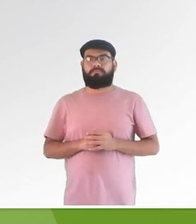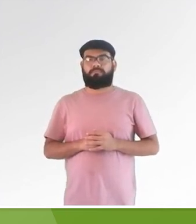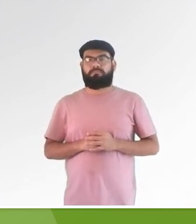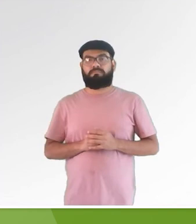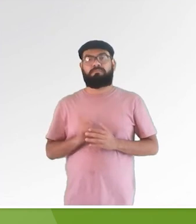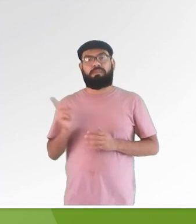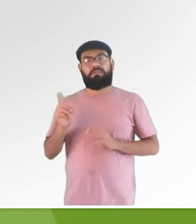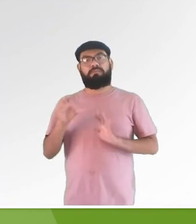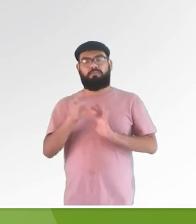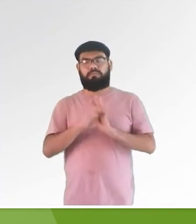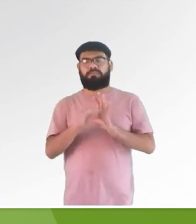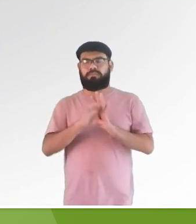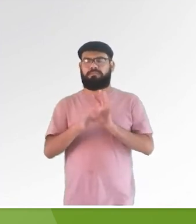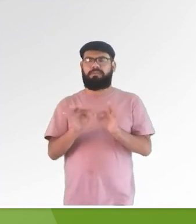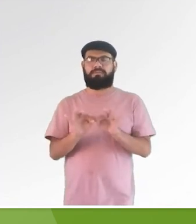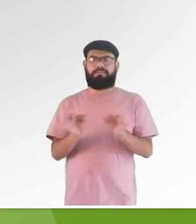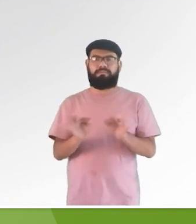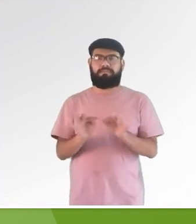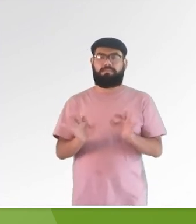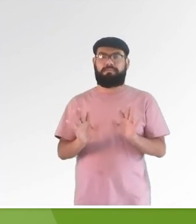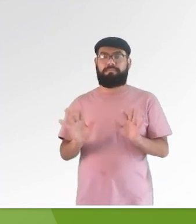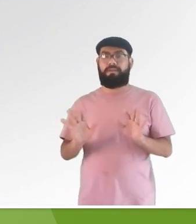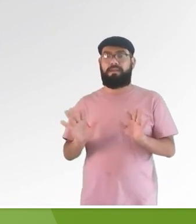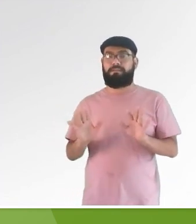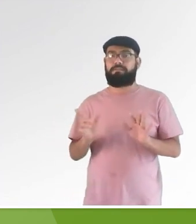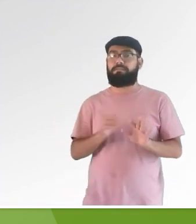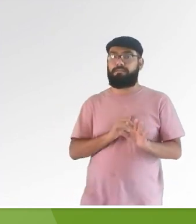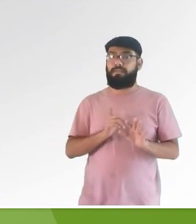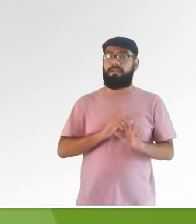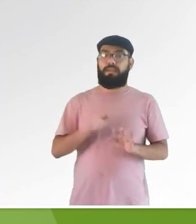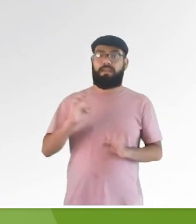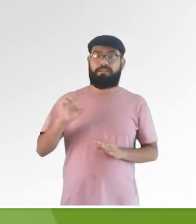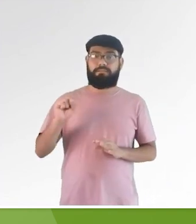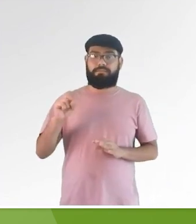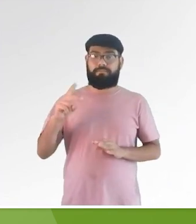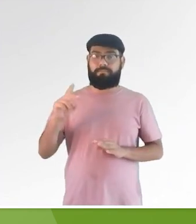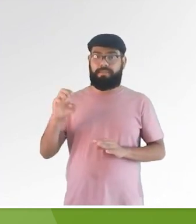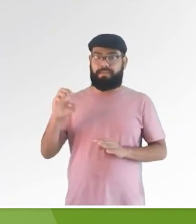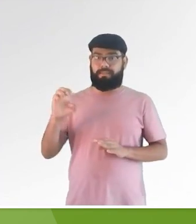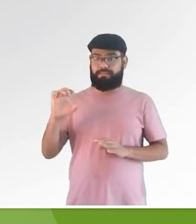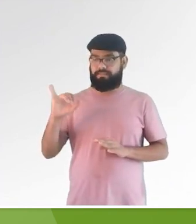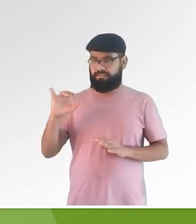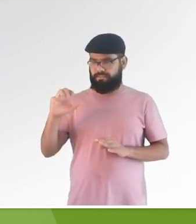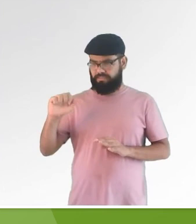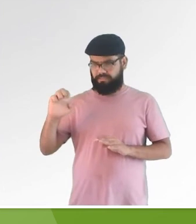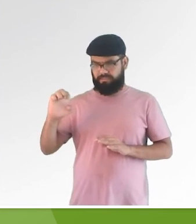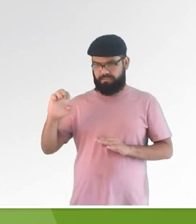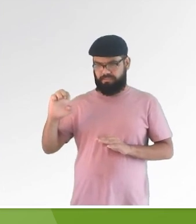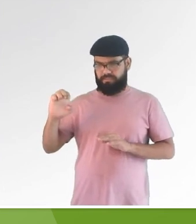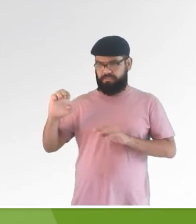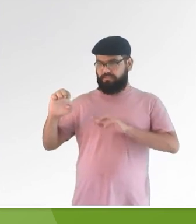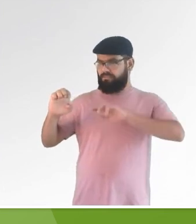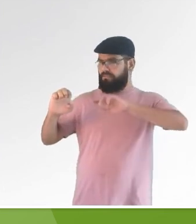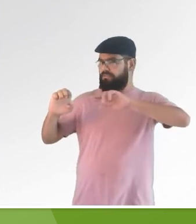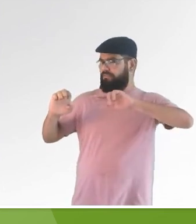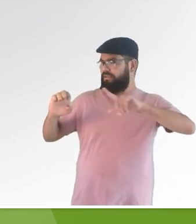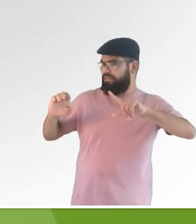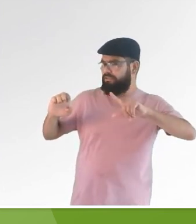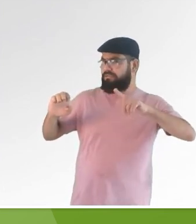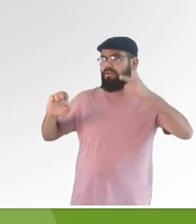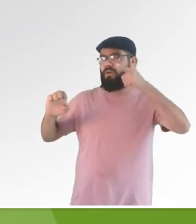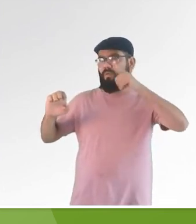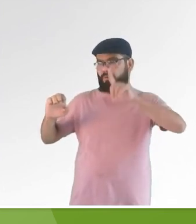mais simples. Porém, existem espécies que não são da mesma, consideradas da mesma espécie, mas ainda conseguem